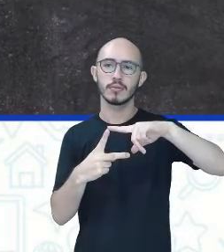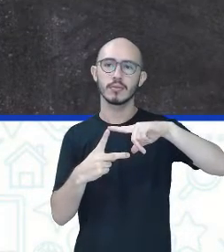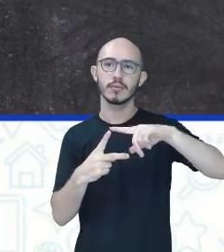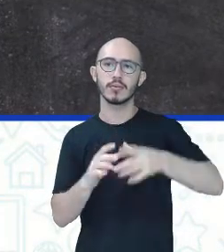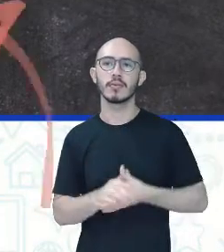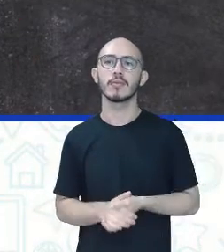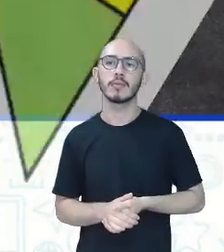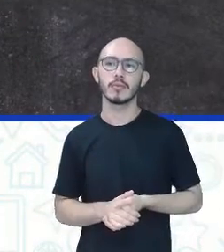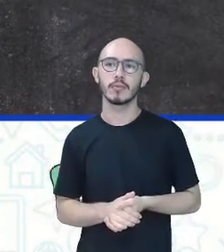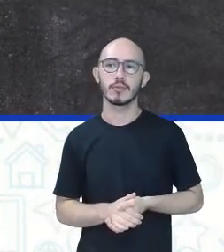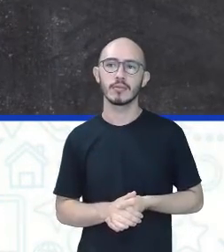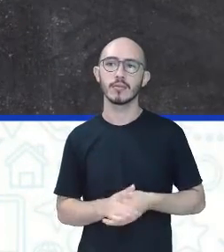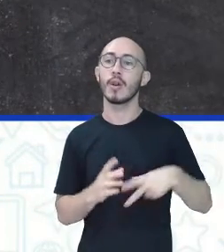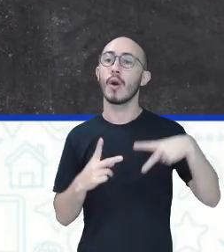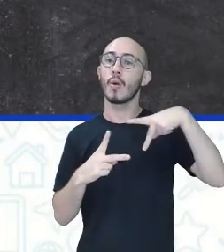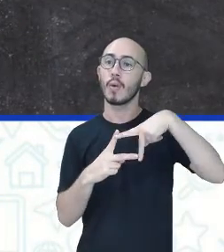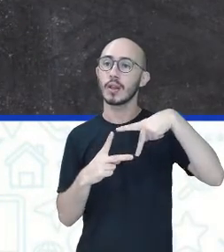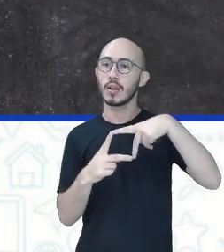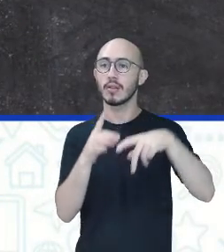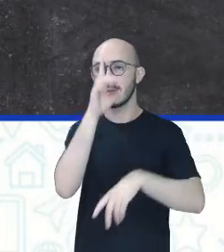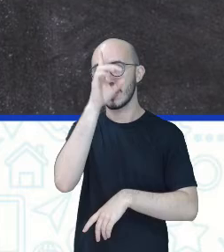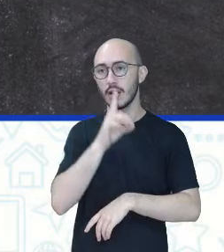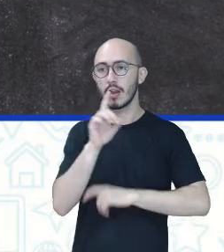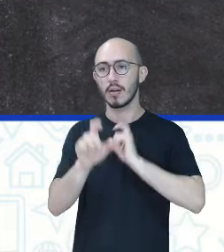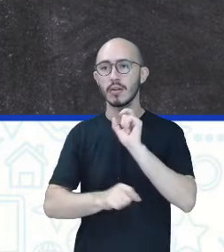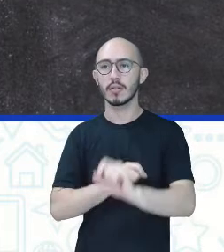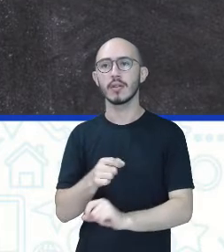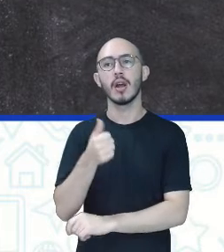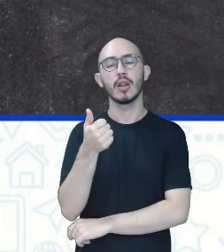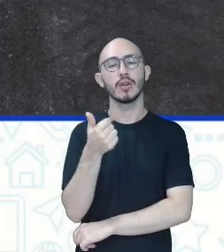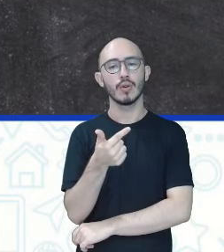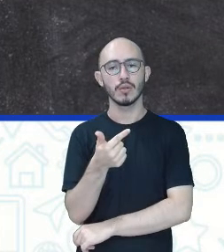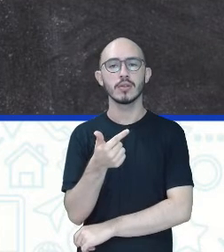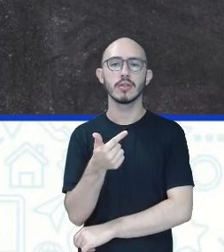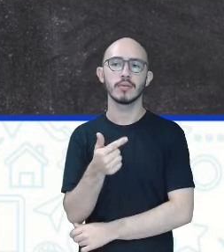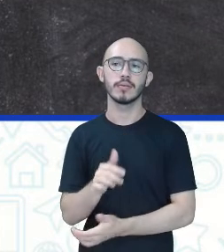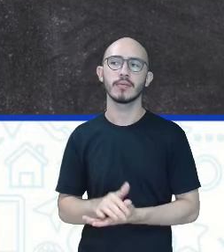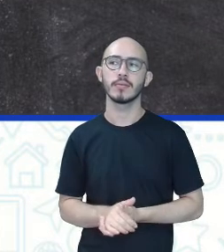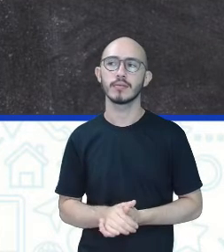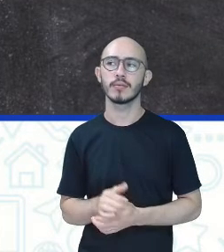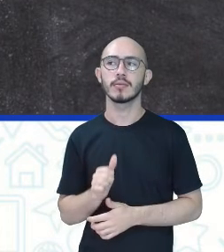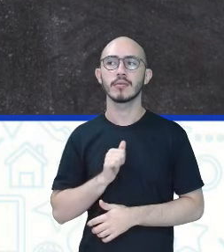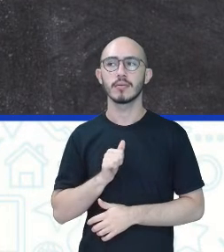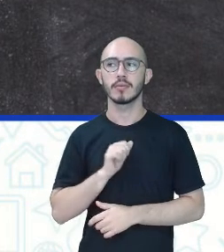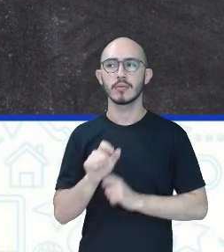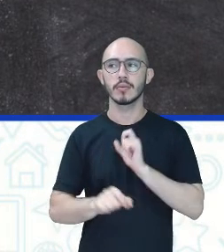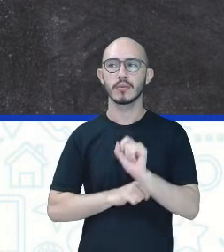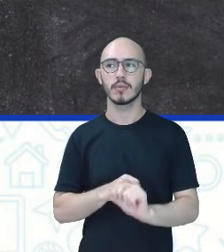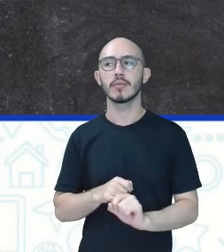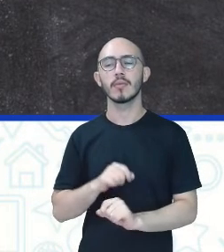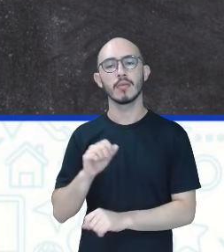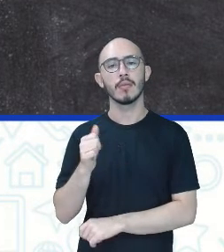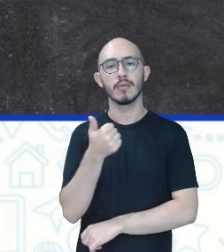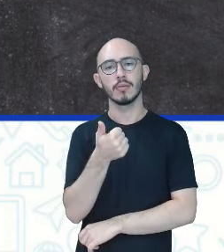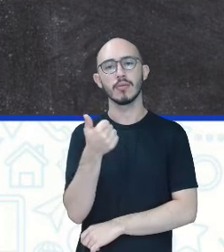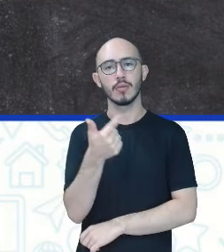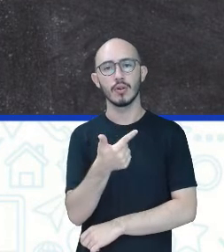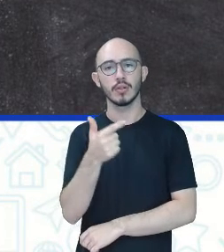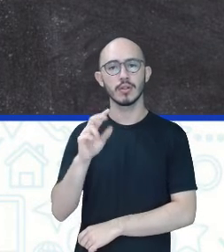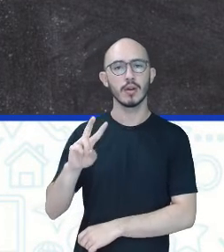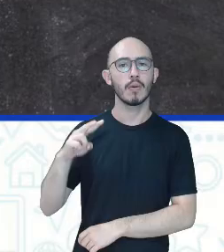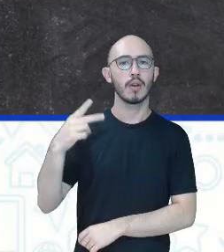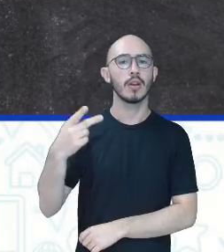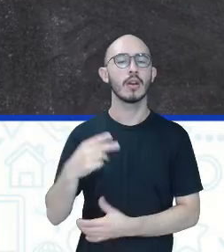a L ao quadrado e o lado desse quadrado é igual a 12. Então, eu vou colocar 12 elevado ao quadrado. Não